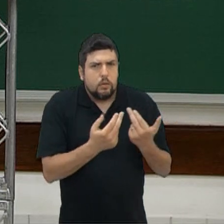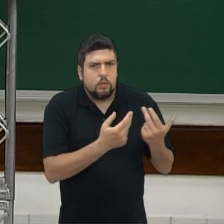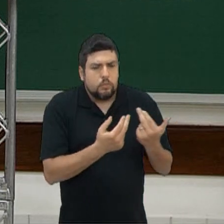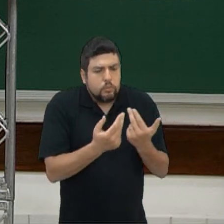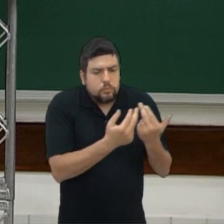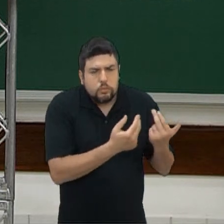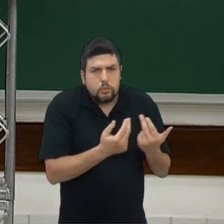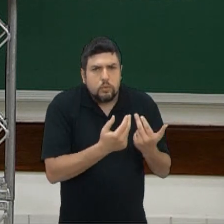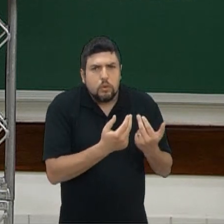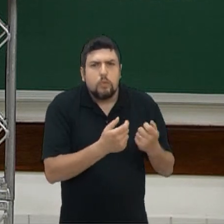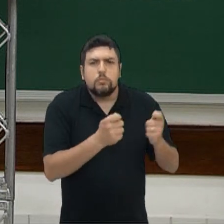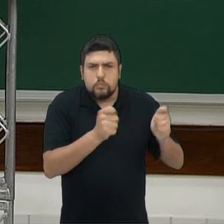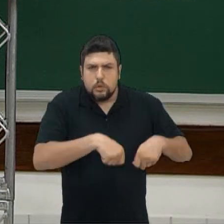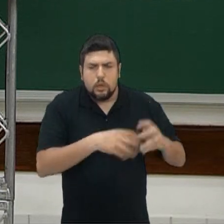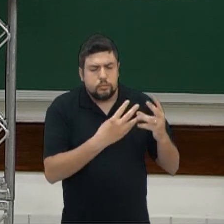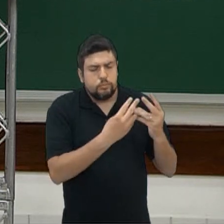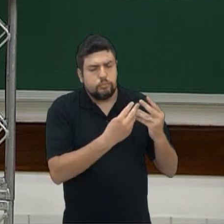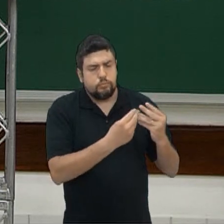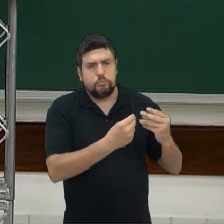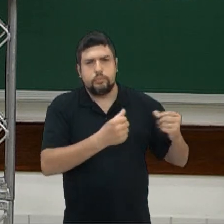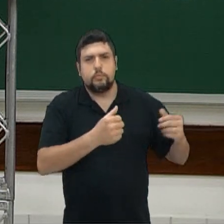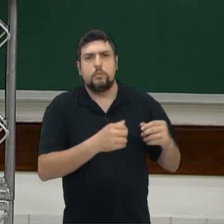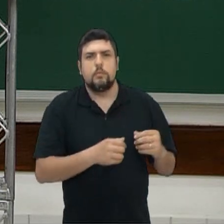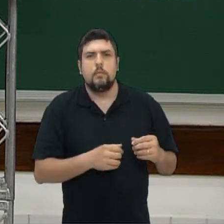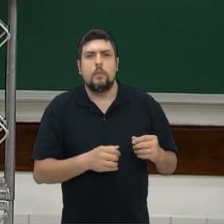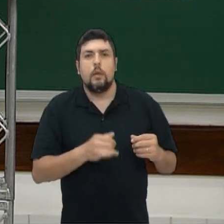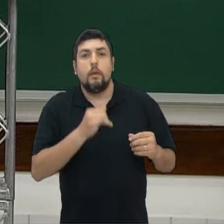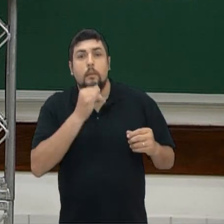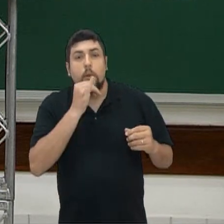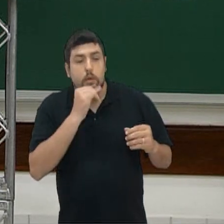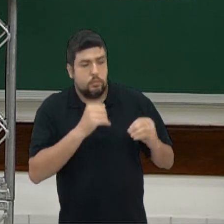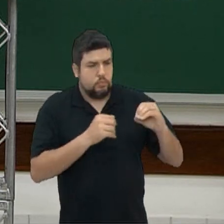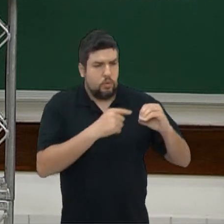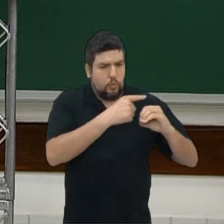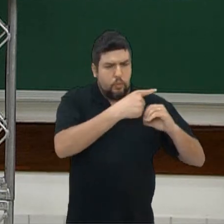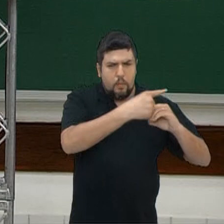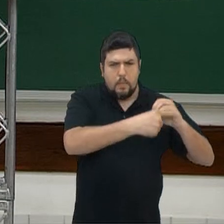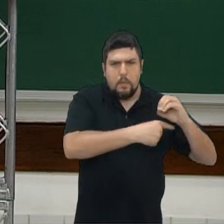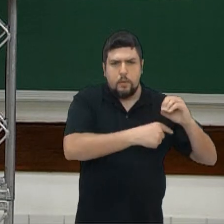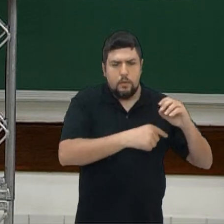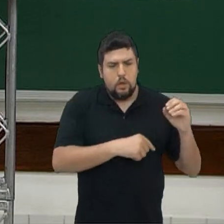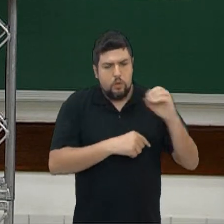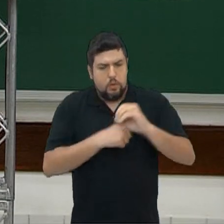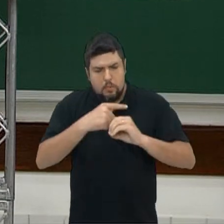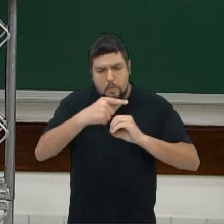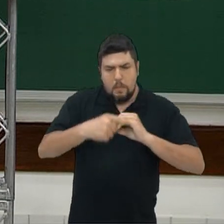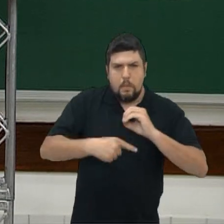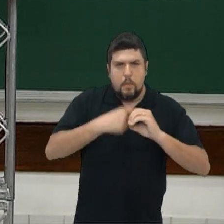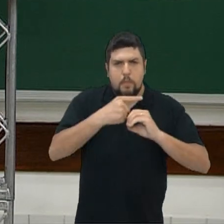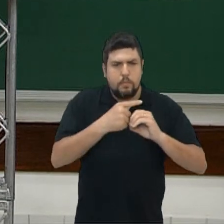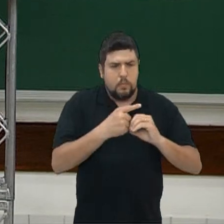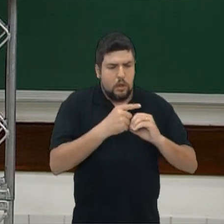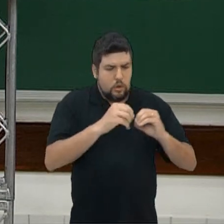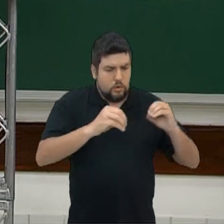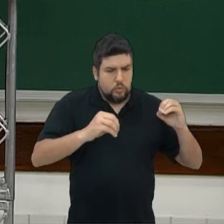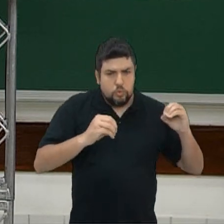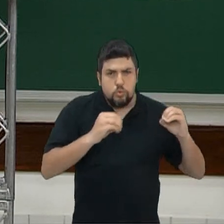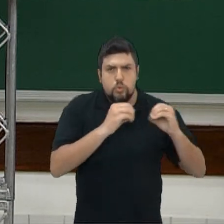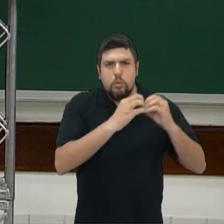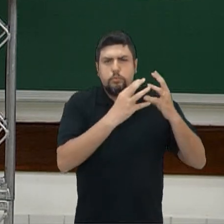semelhantes, certo? Ou seja, uma molécula polar dissolve molécula polar,